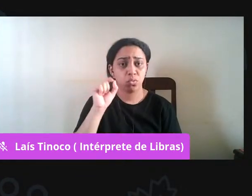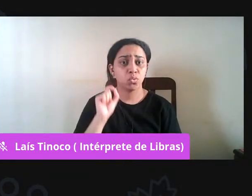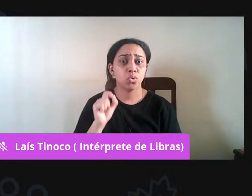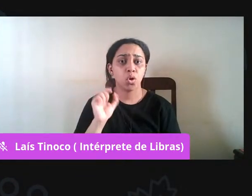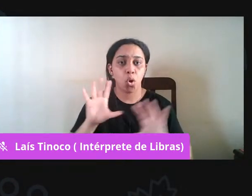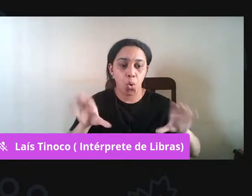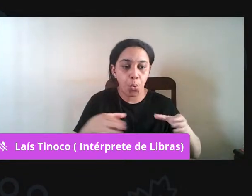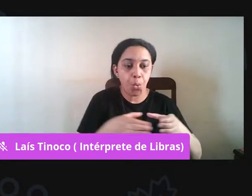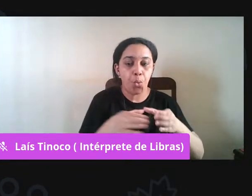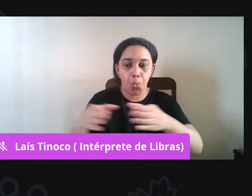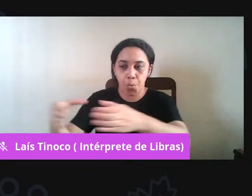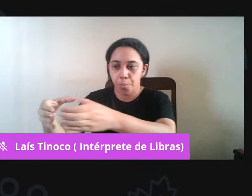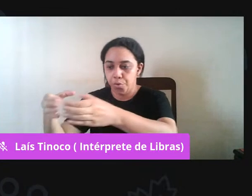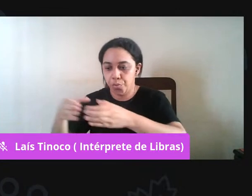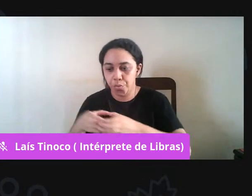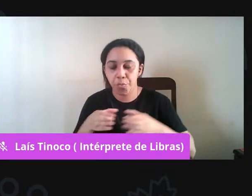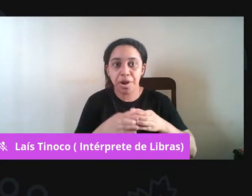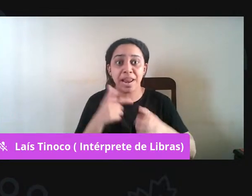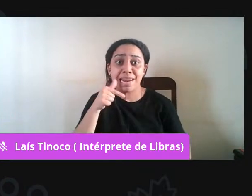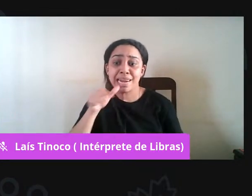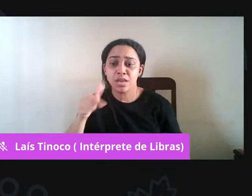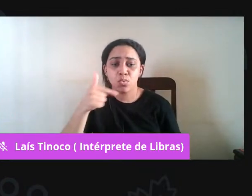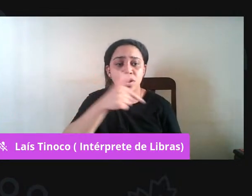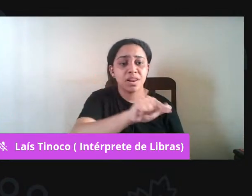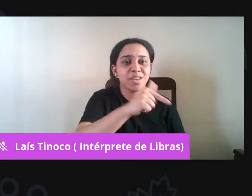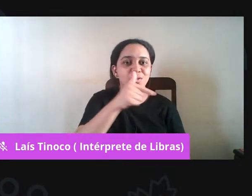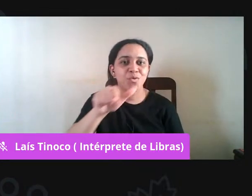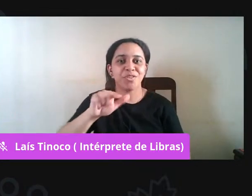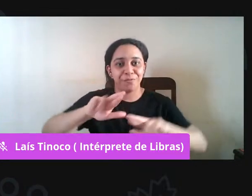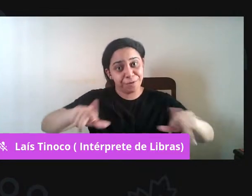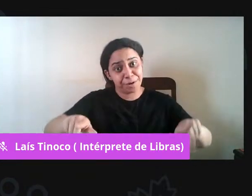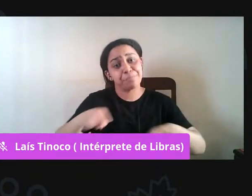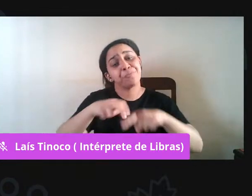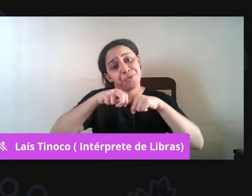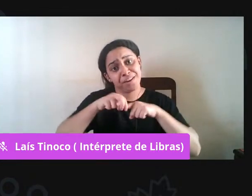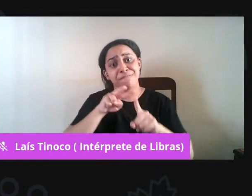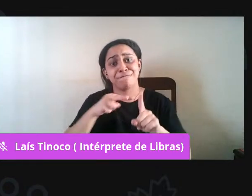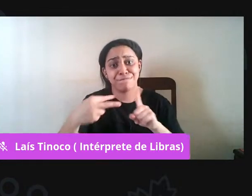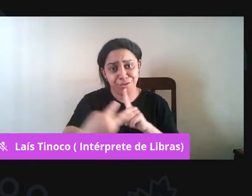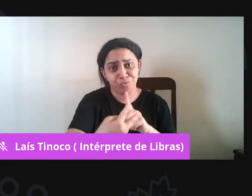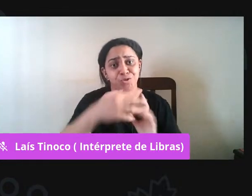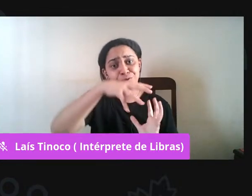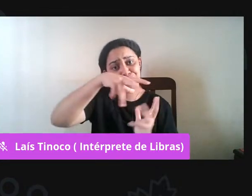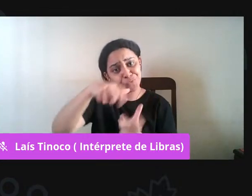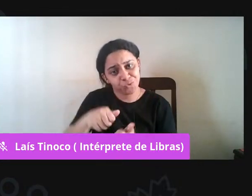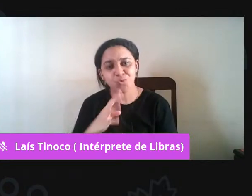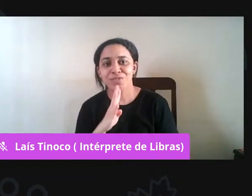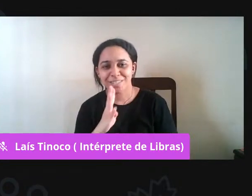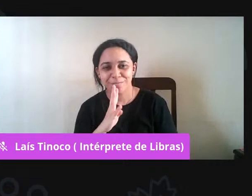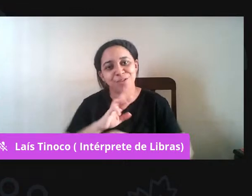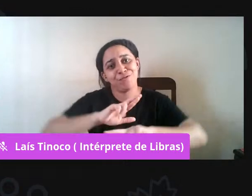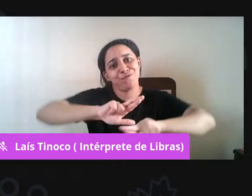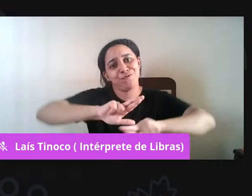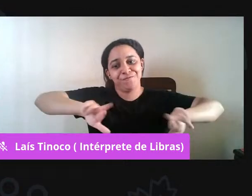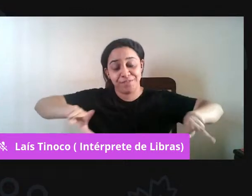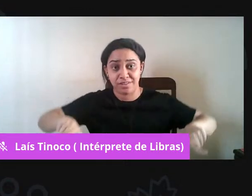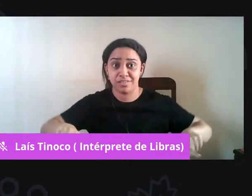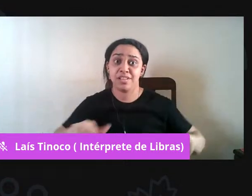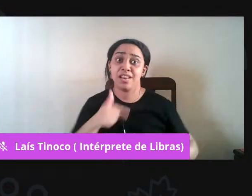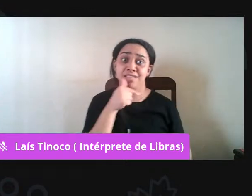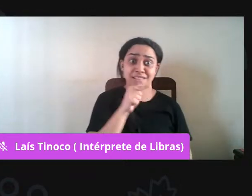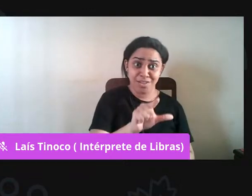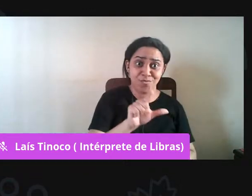grupos têm línguas diferentes porque têm visões de mundo diferentes. A língua, neste caso, reflete a cultura. Cultura vista